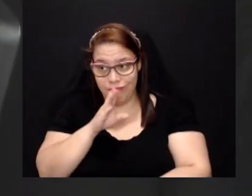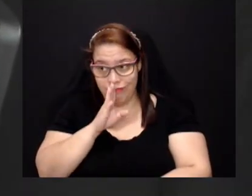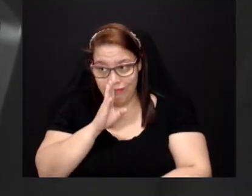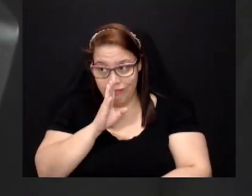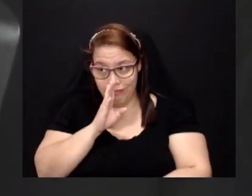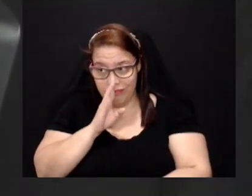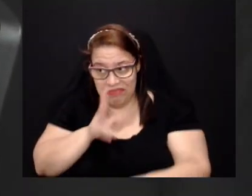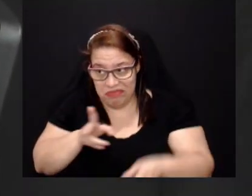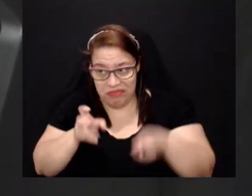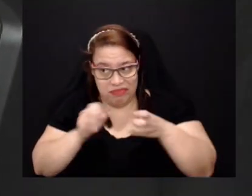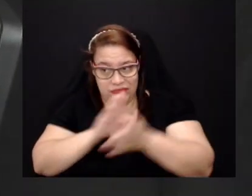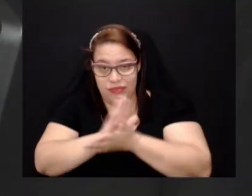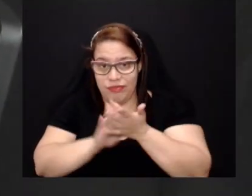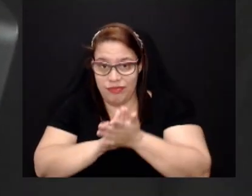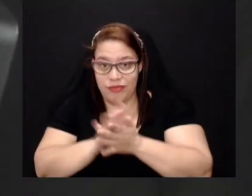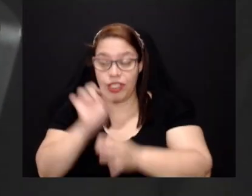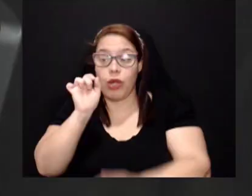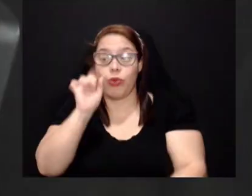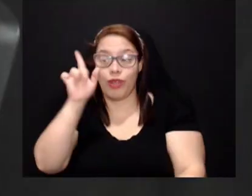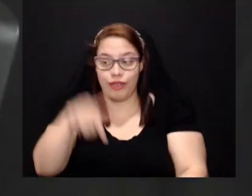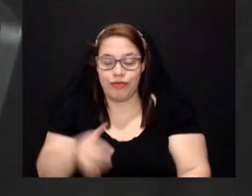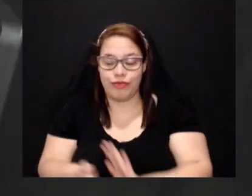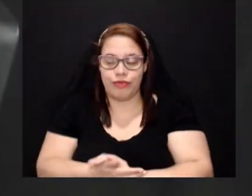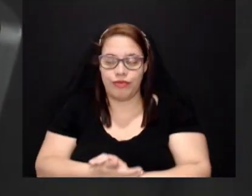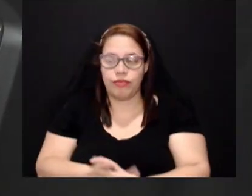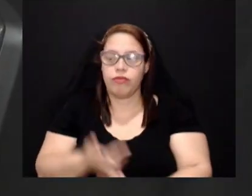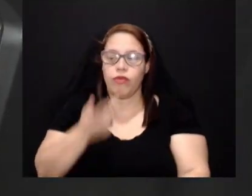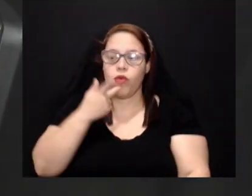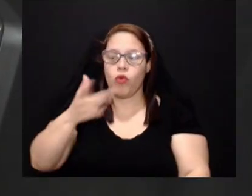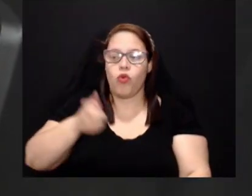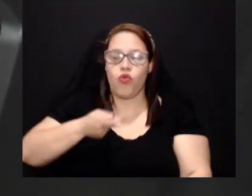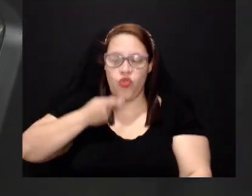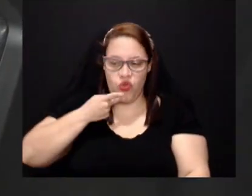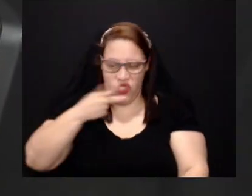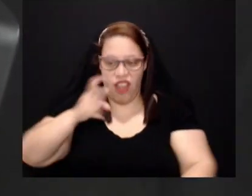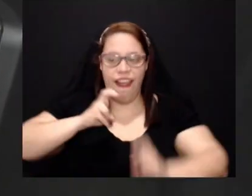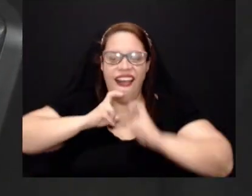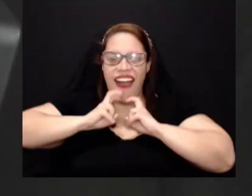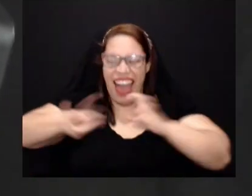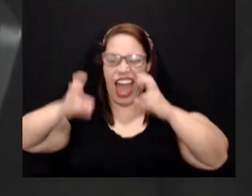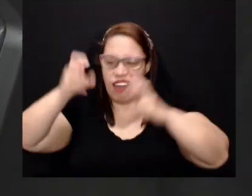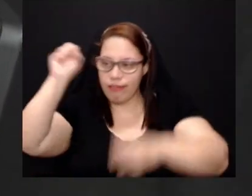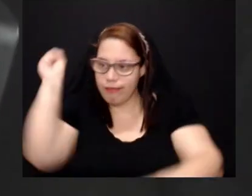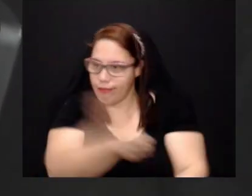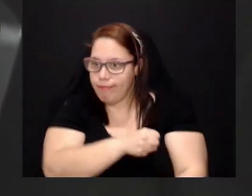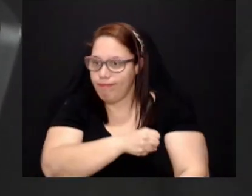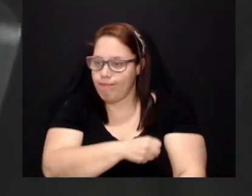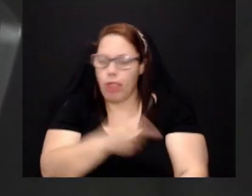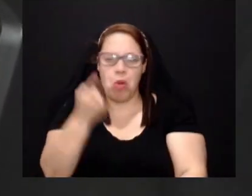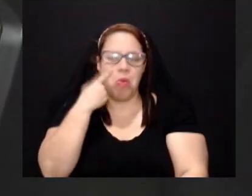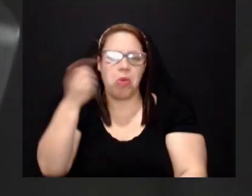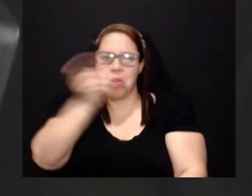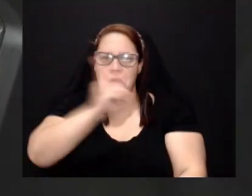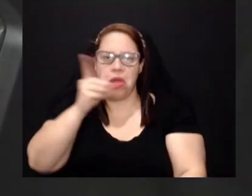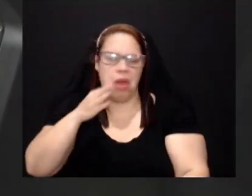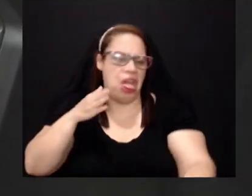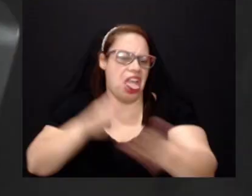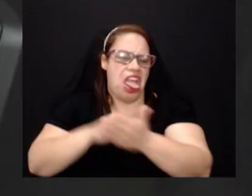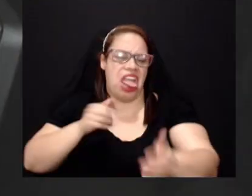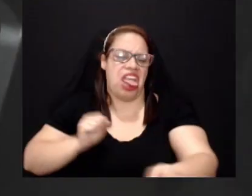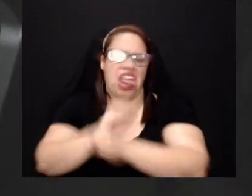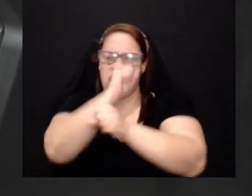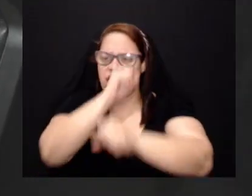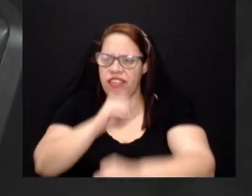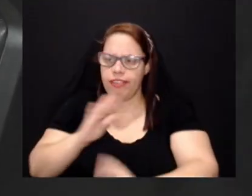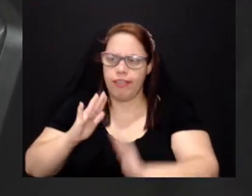invisibilizadas, é a seguinte: eu falo alto, grito mesmo, vê se não me implica. A altura da